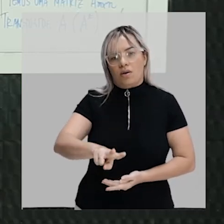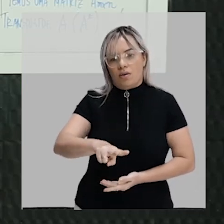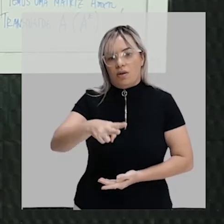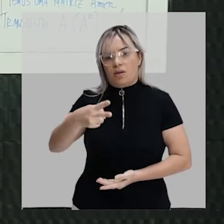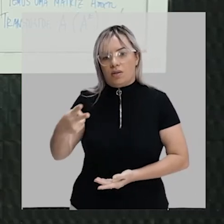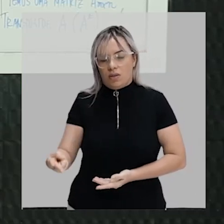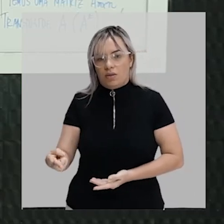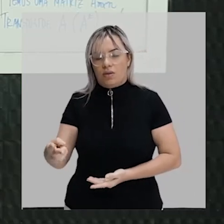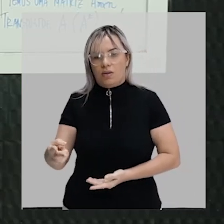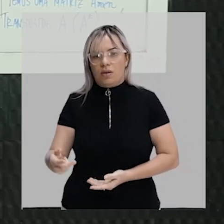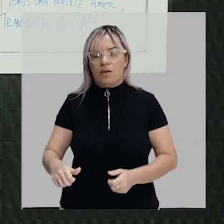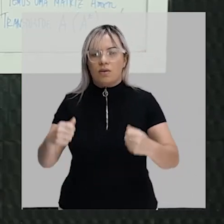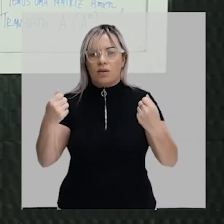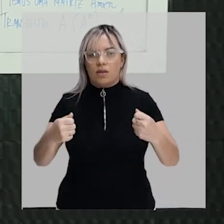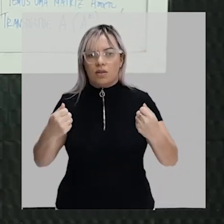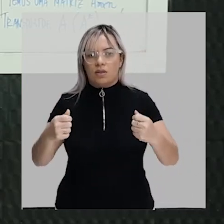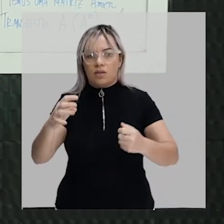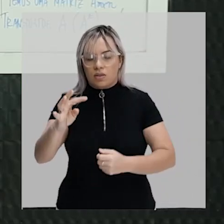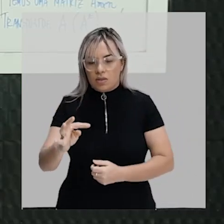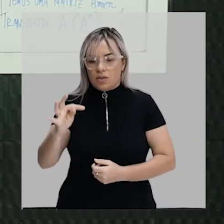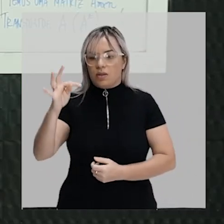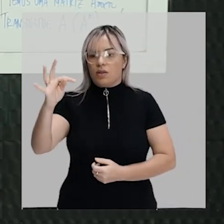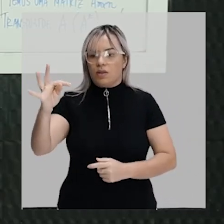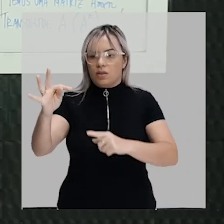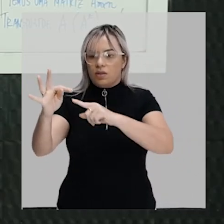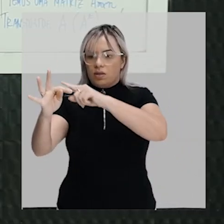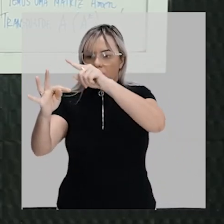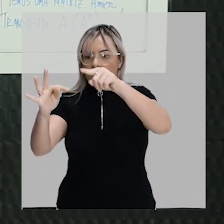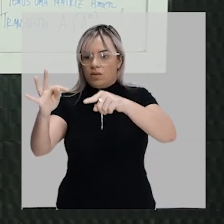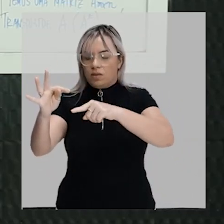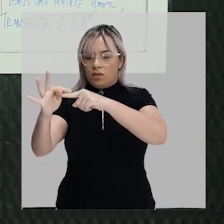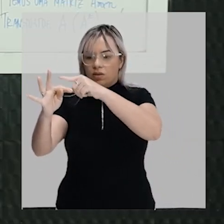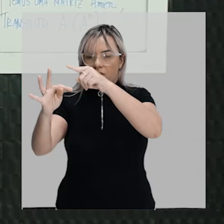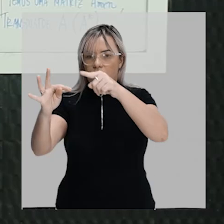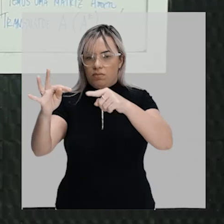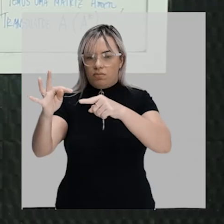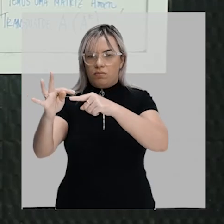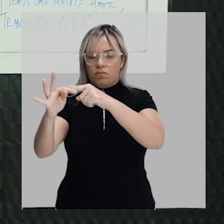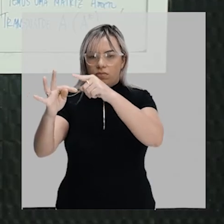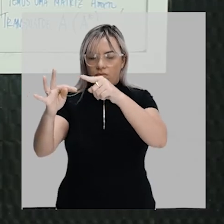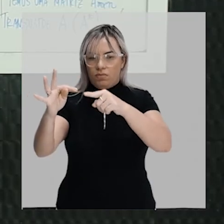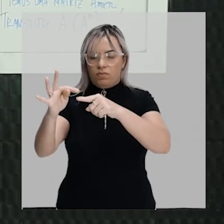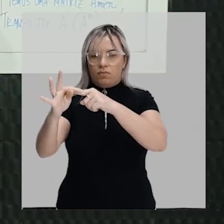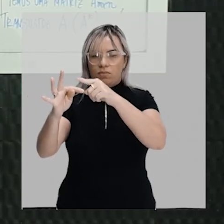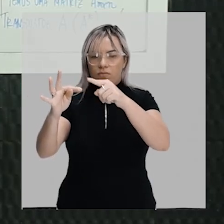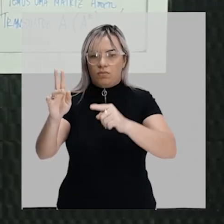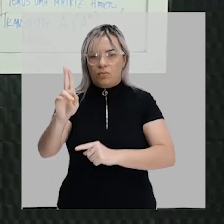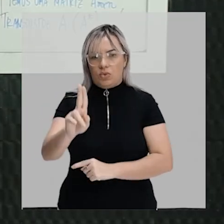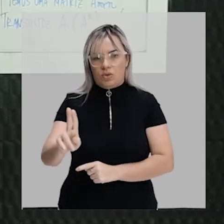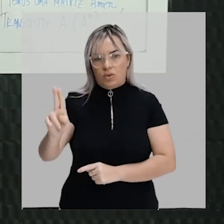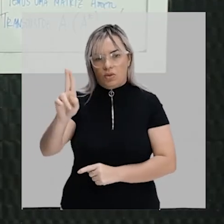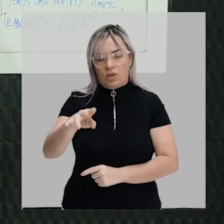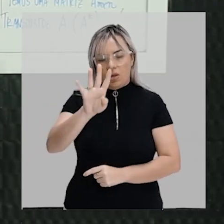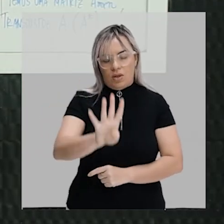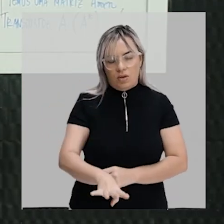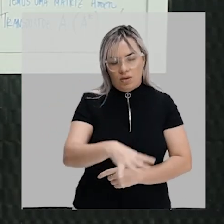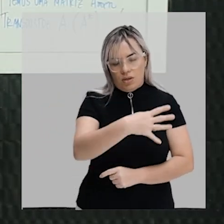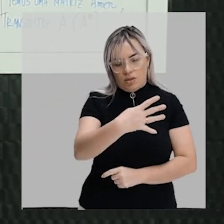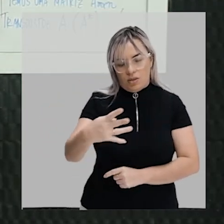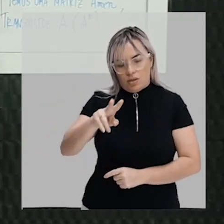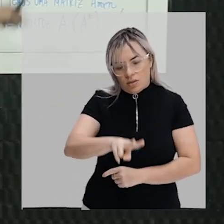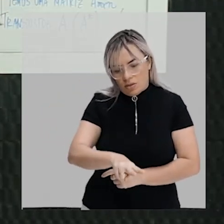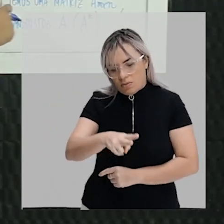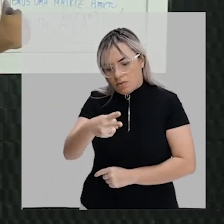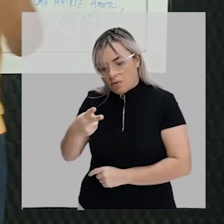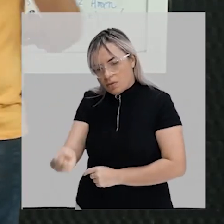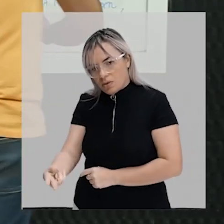matriz e você tem um t tipo como se fosse expoente falando que essa Matriz é transposta da matriz A